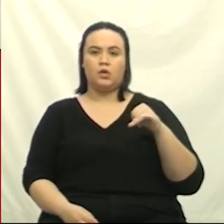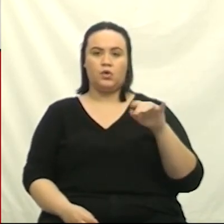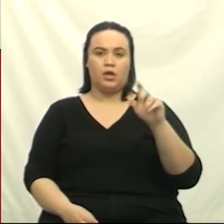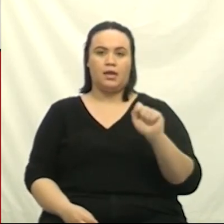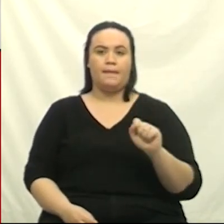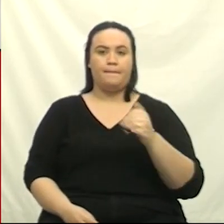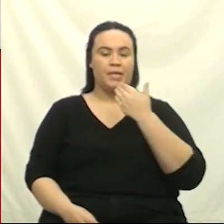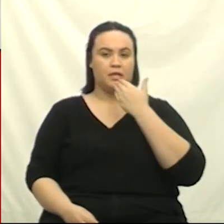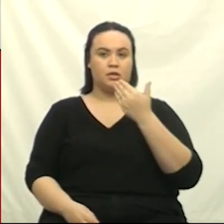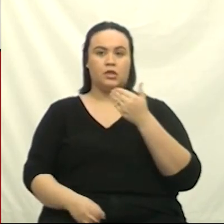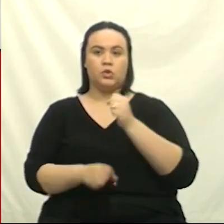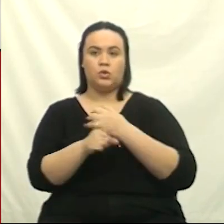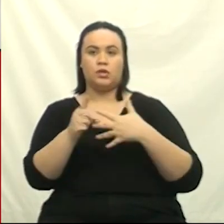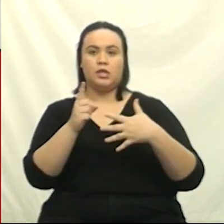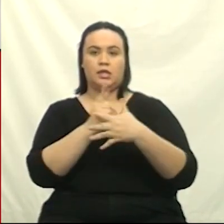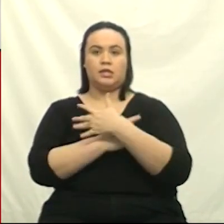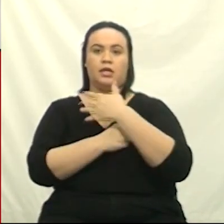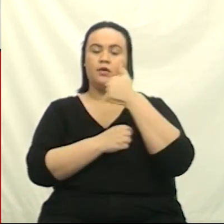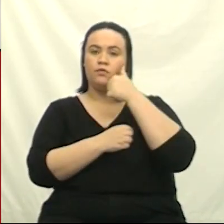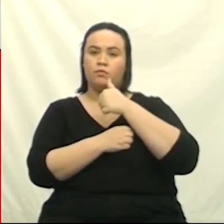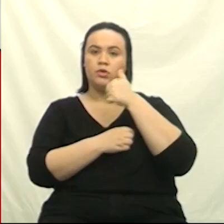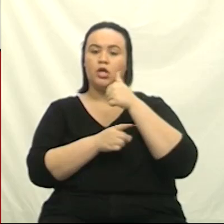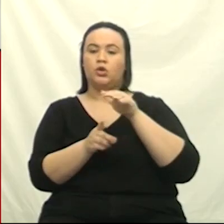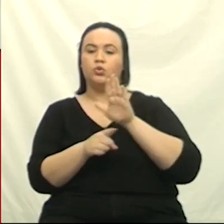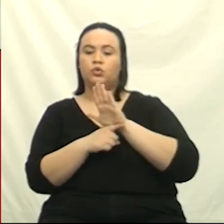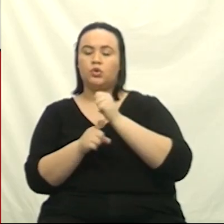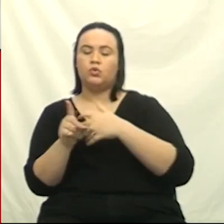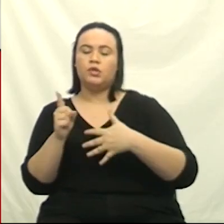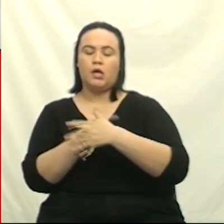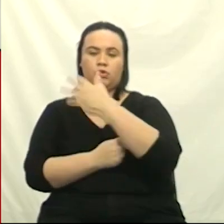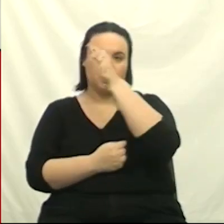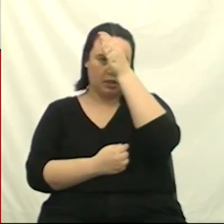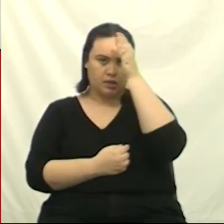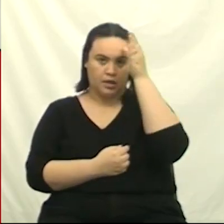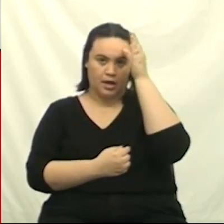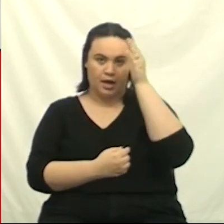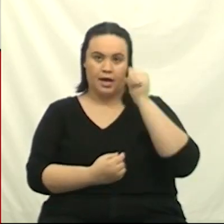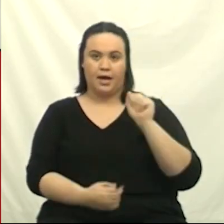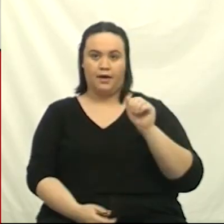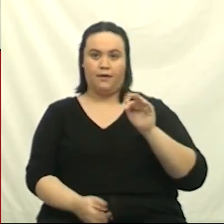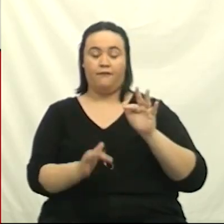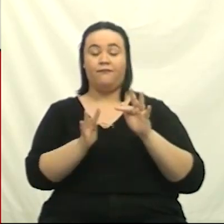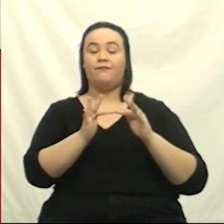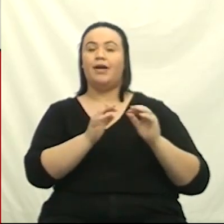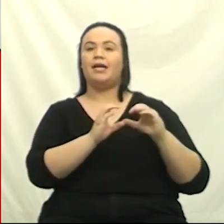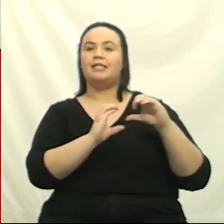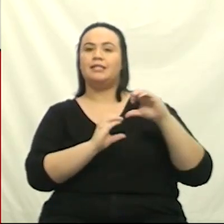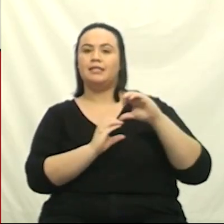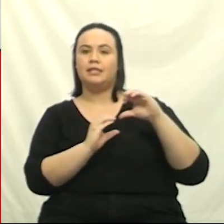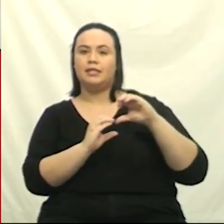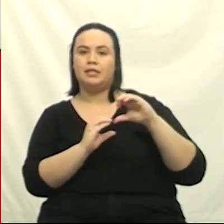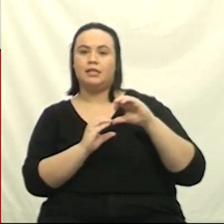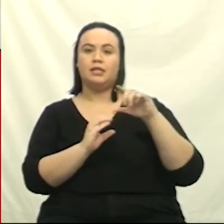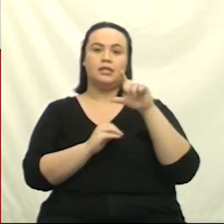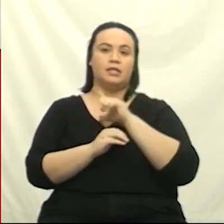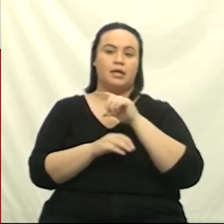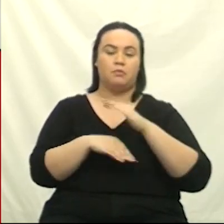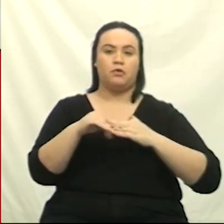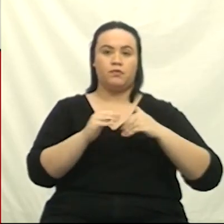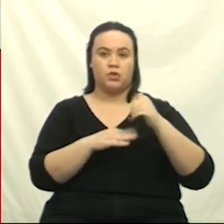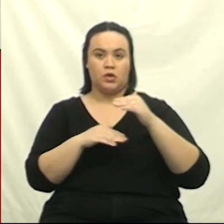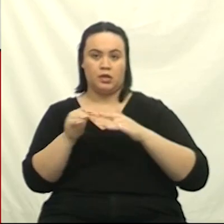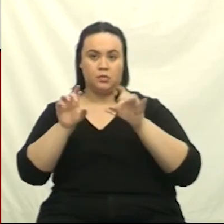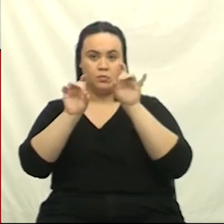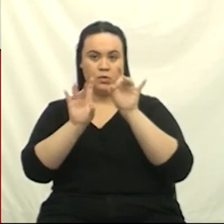envia o expediente associação feminina de assistente social de Criciúma a FASC questionando se a entidade possui profissional